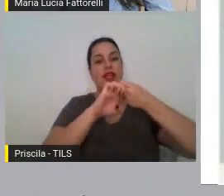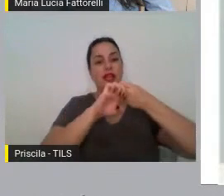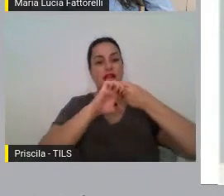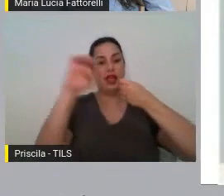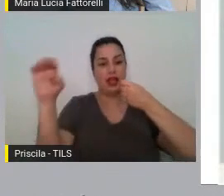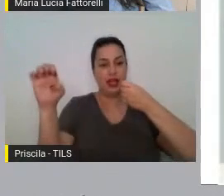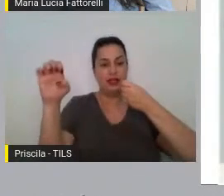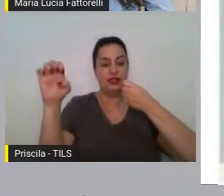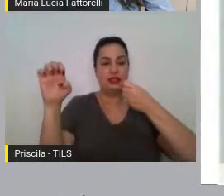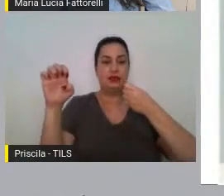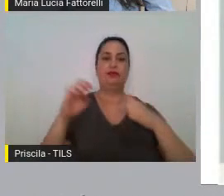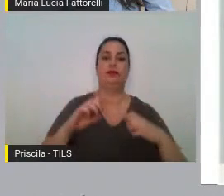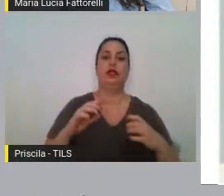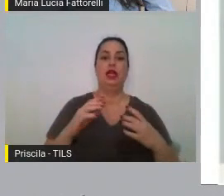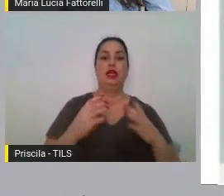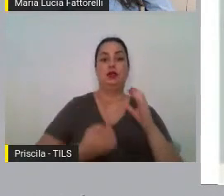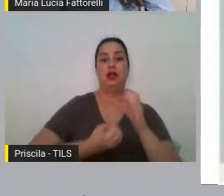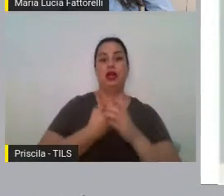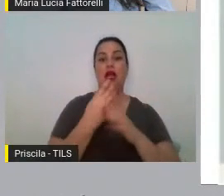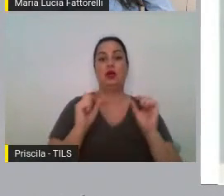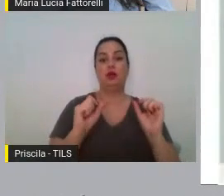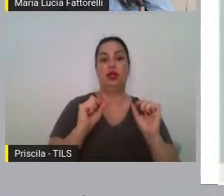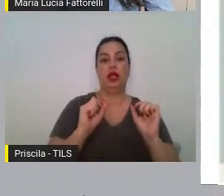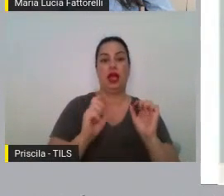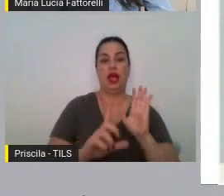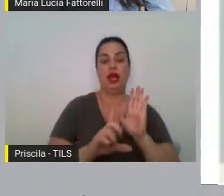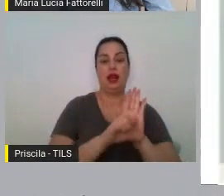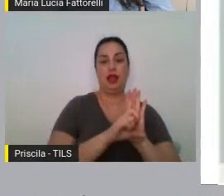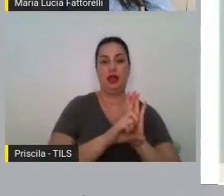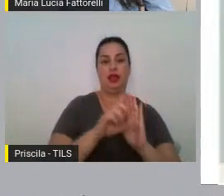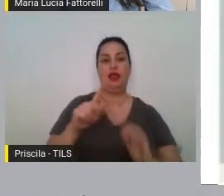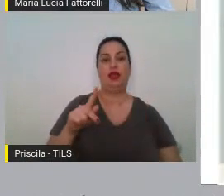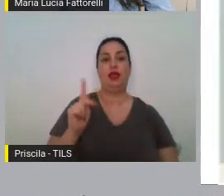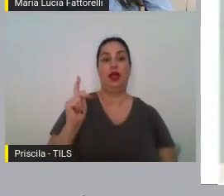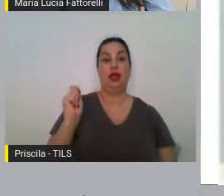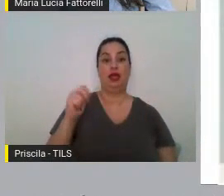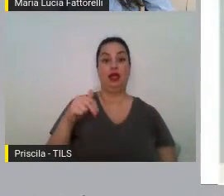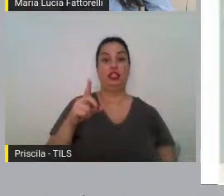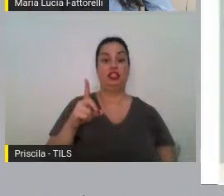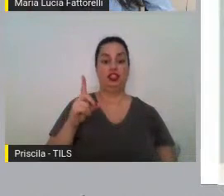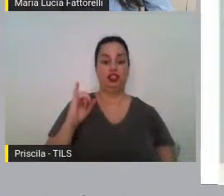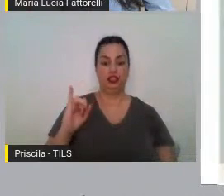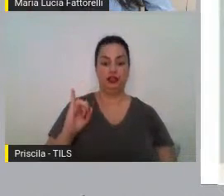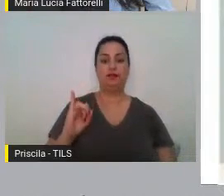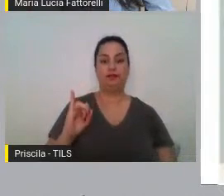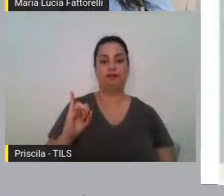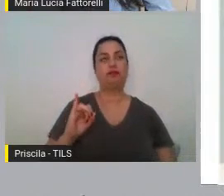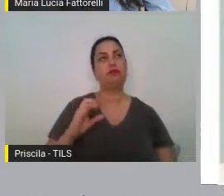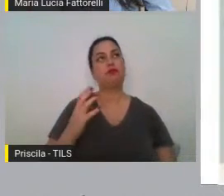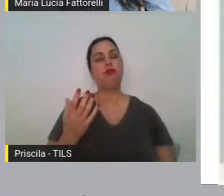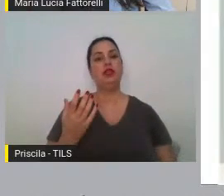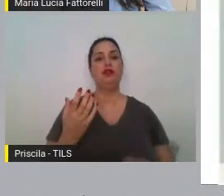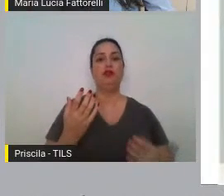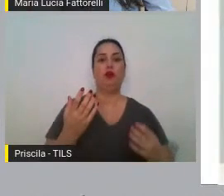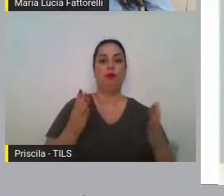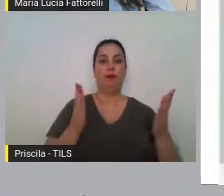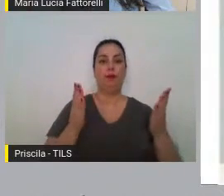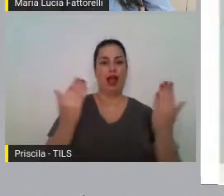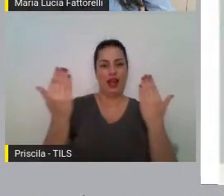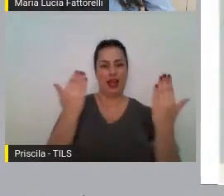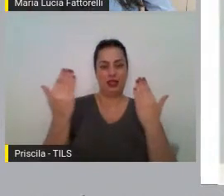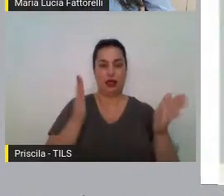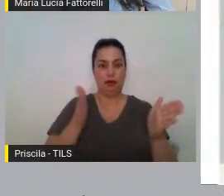as exportações. Então, nesse caso, vamos só pegar aqui, de 96 a 2018, São Paulo